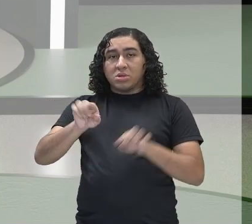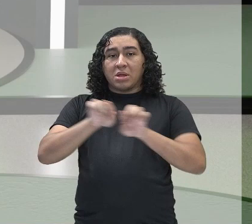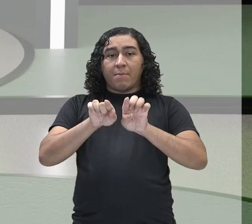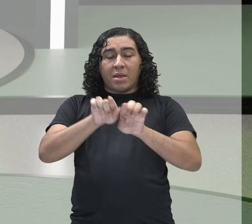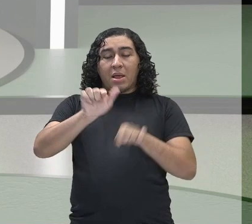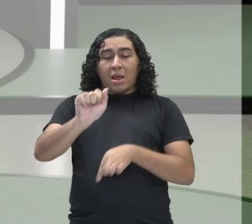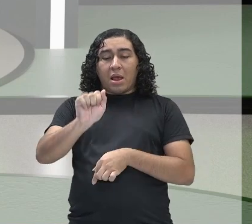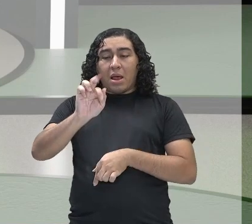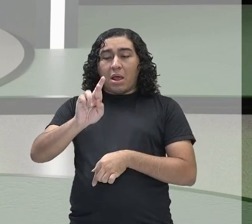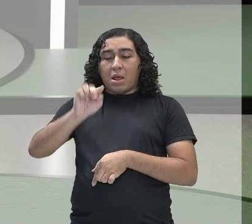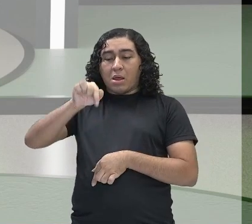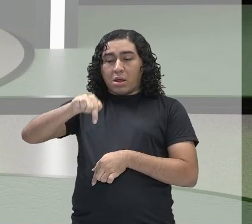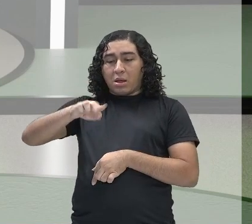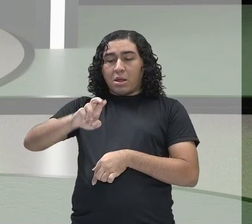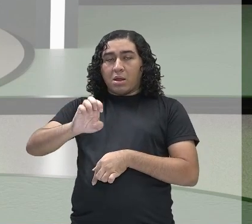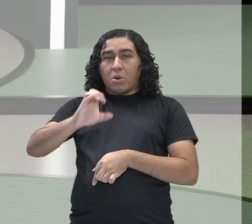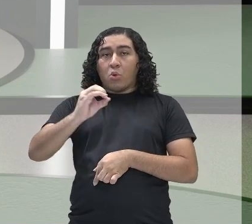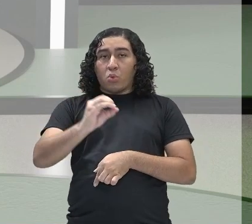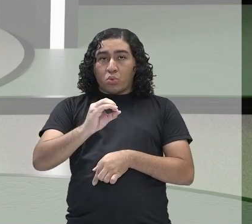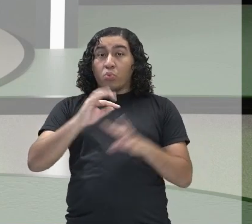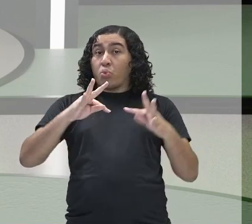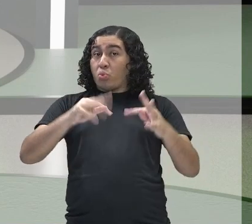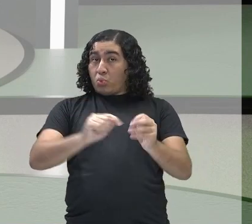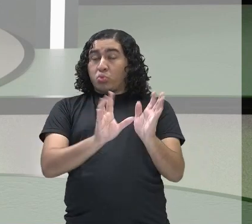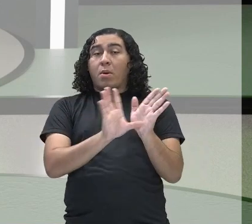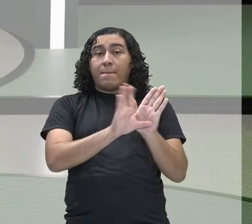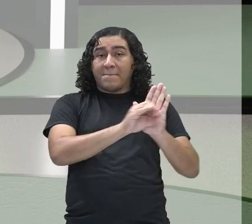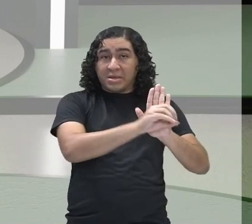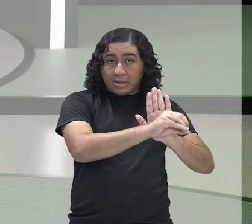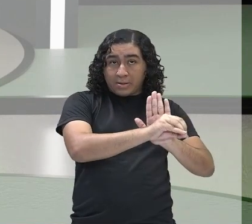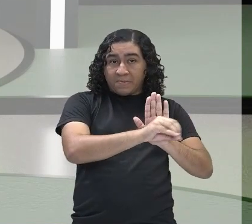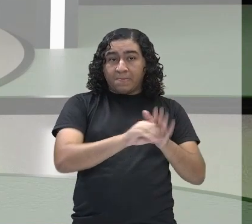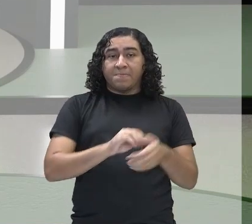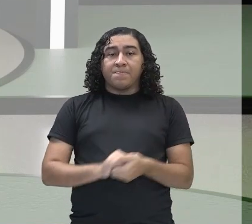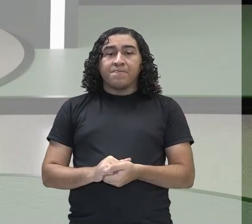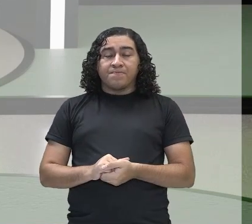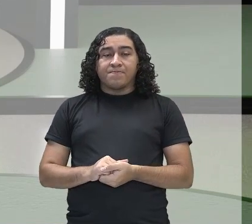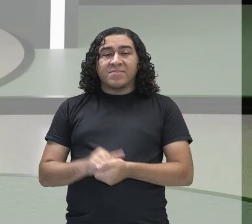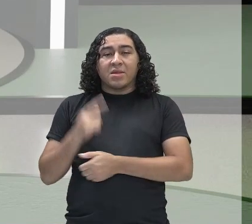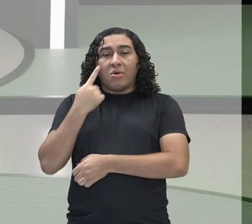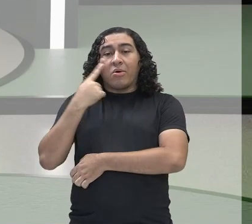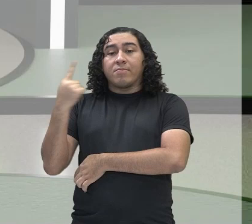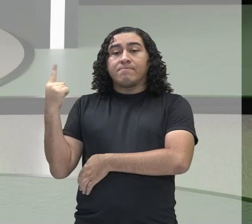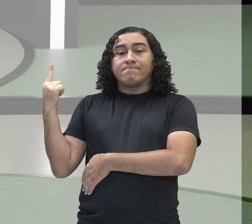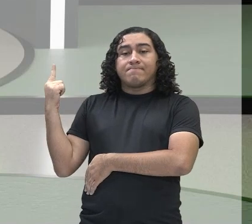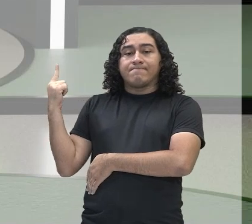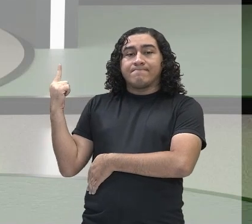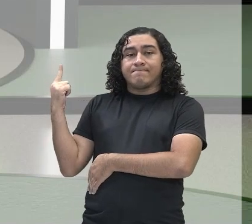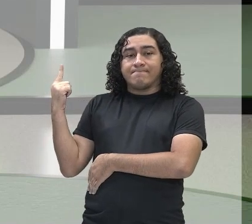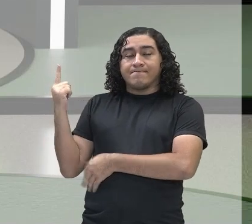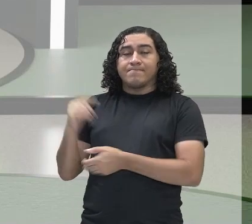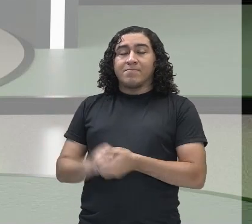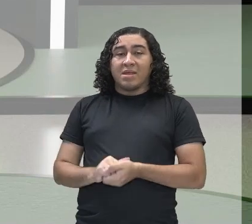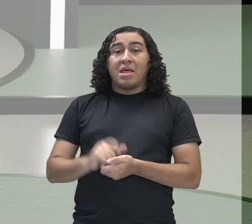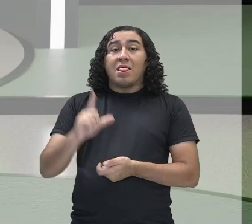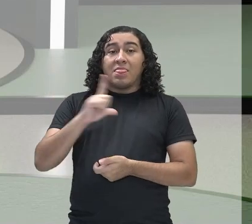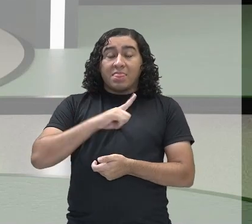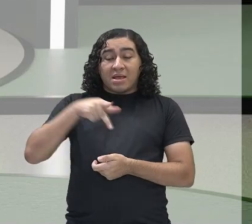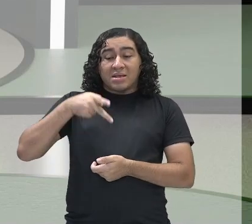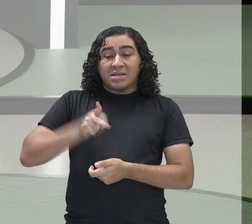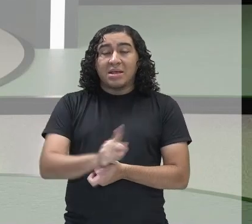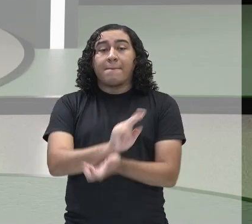arqueobactérias Além disso vamos observar também que as bactérias são encontradas em uma grande